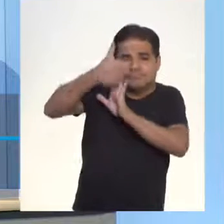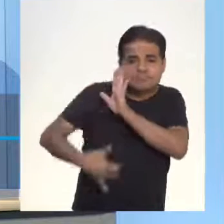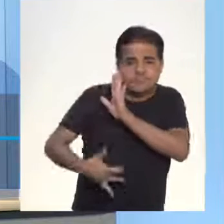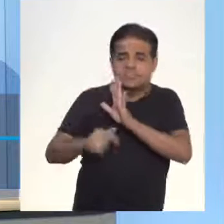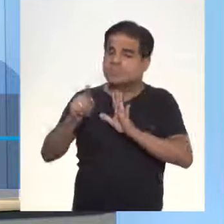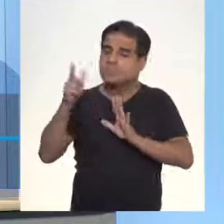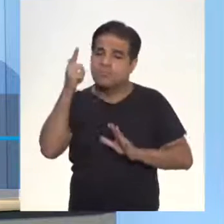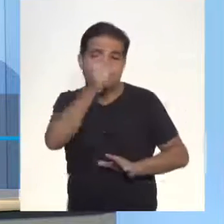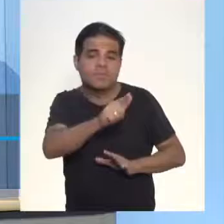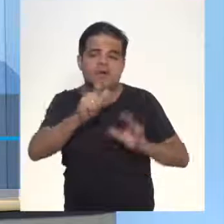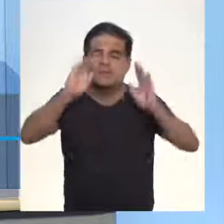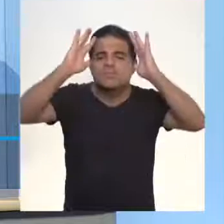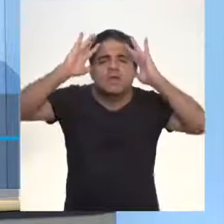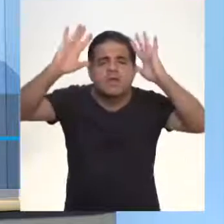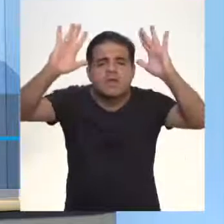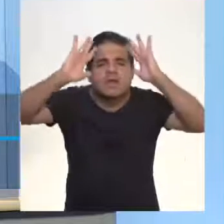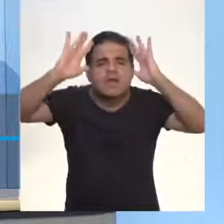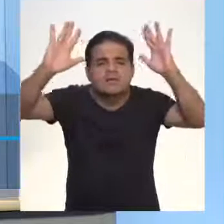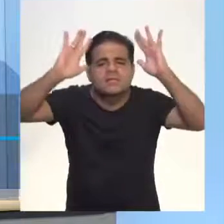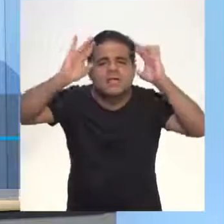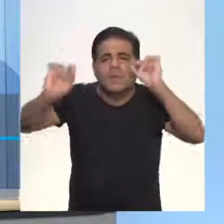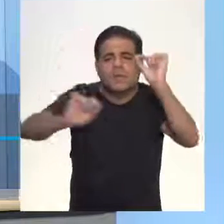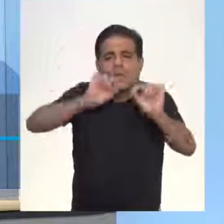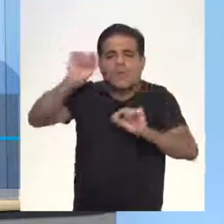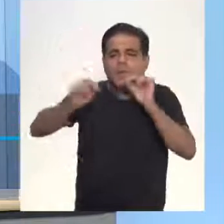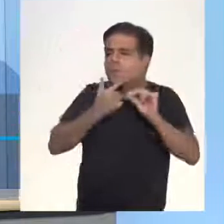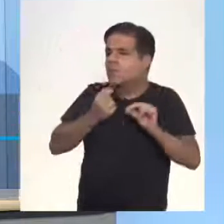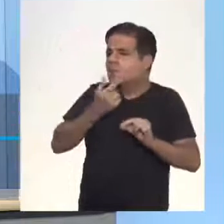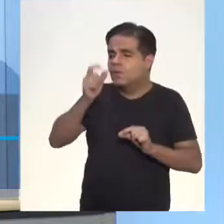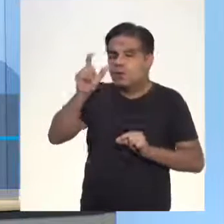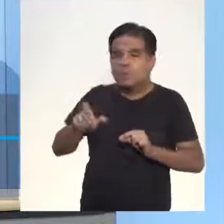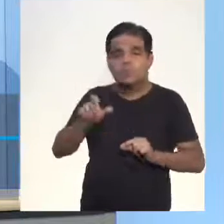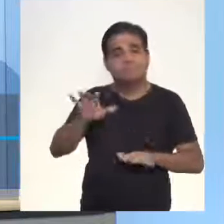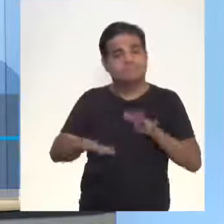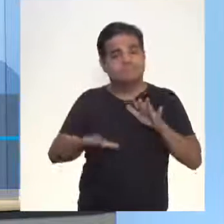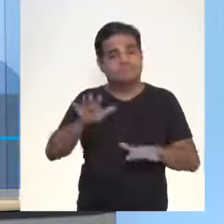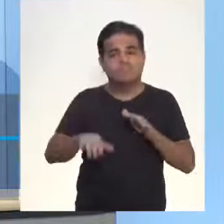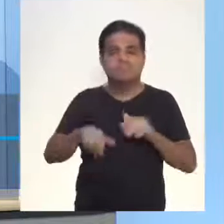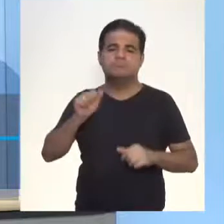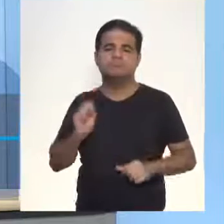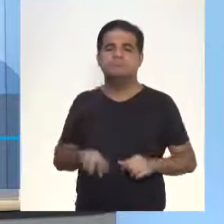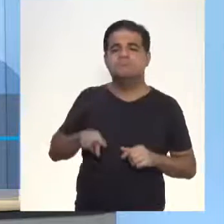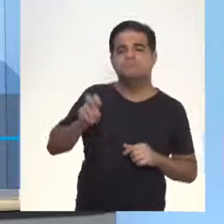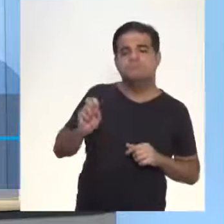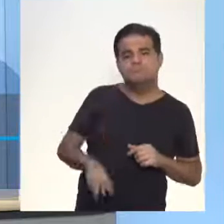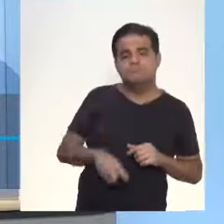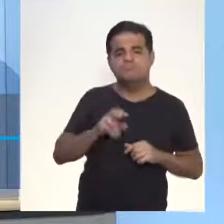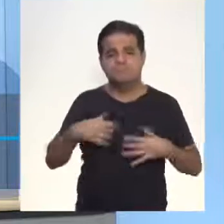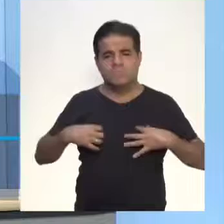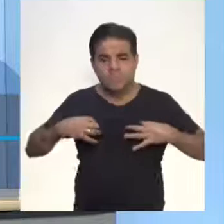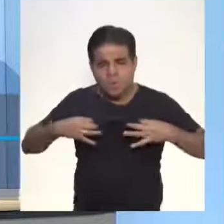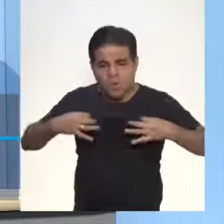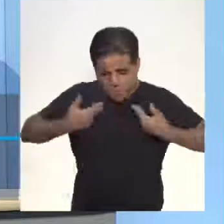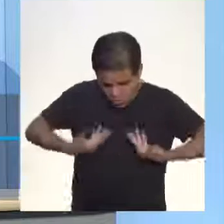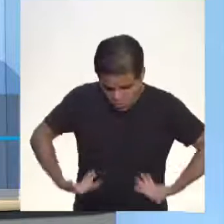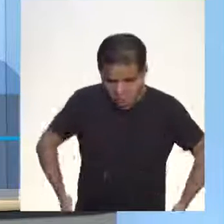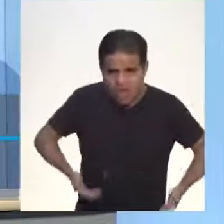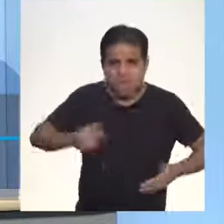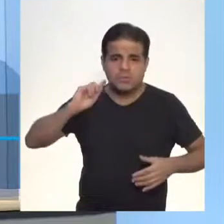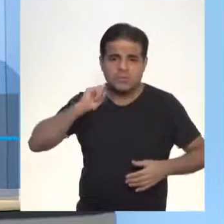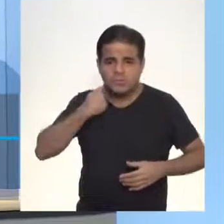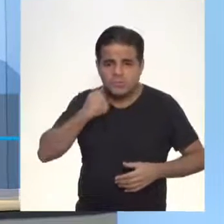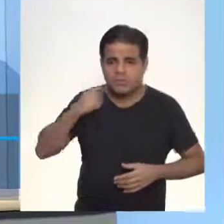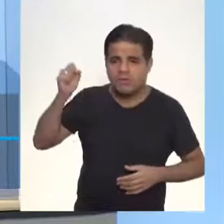você consegue até pensar, imaginar a cena. Um homem, provavelmente um andarilho, uma pessoa maltrapilha, com roupas, né, sujas